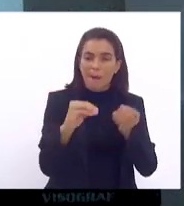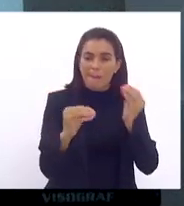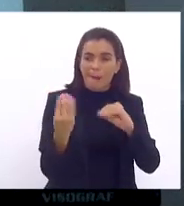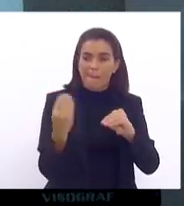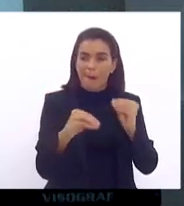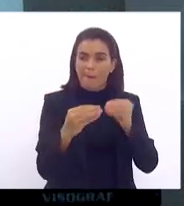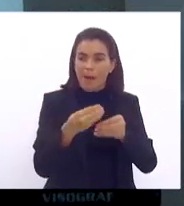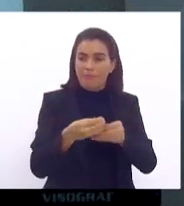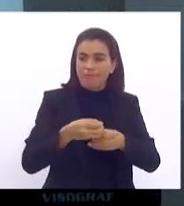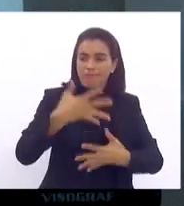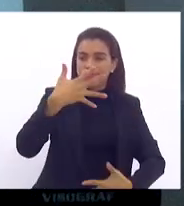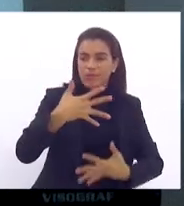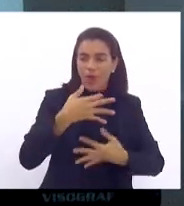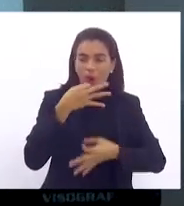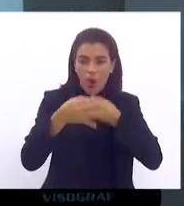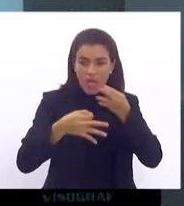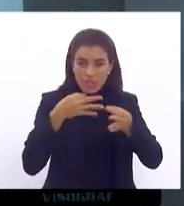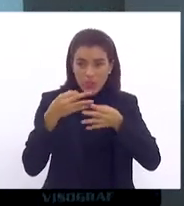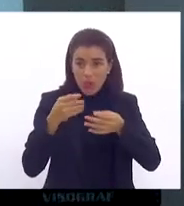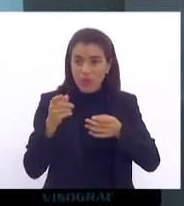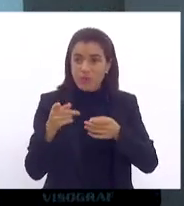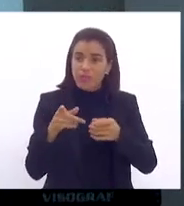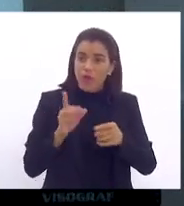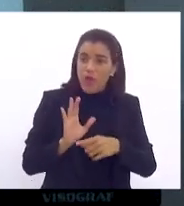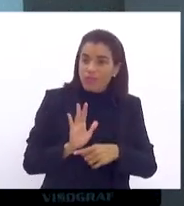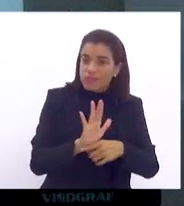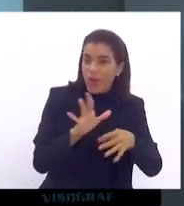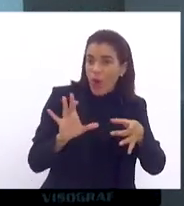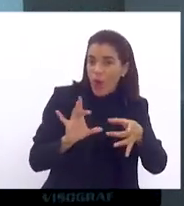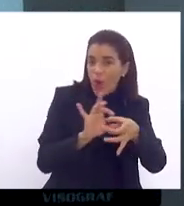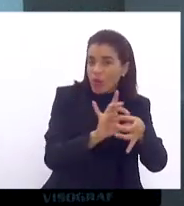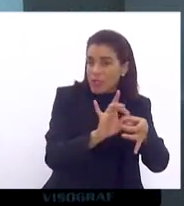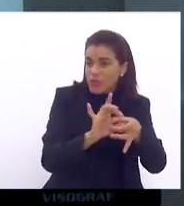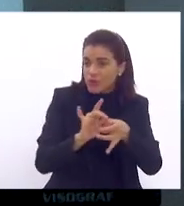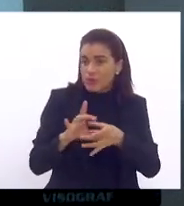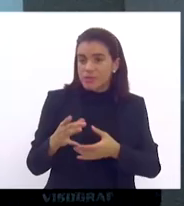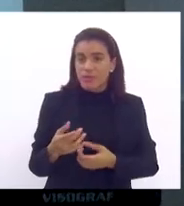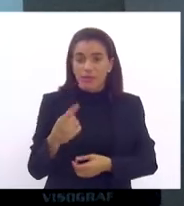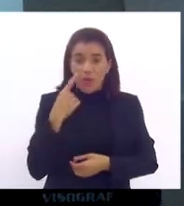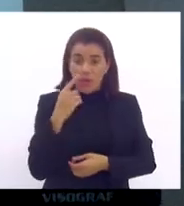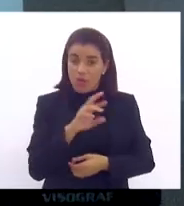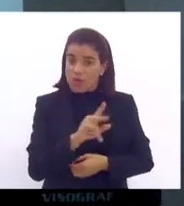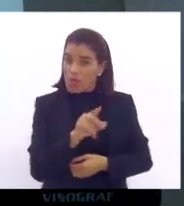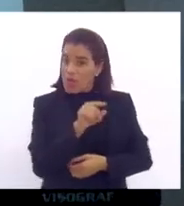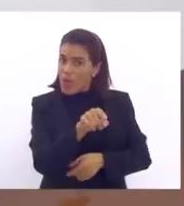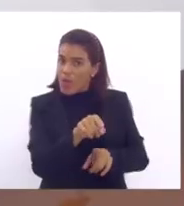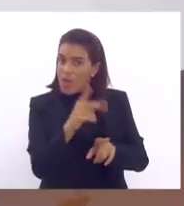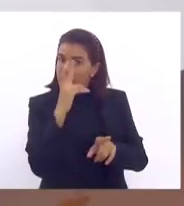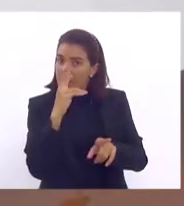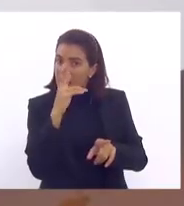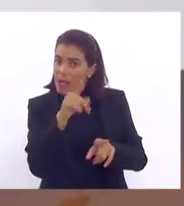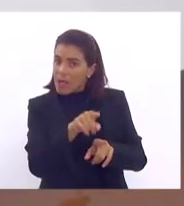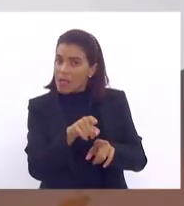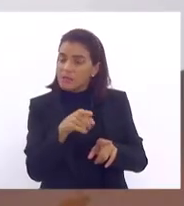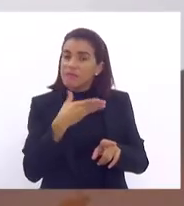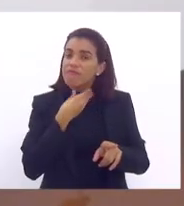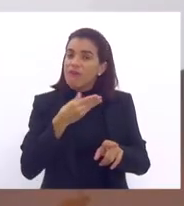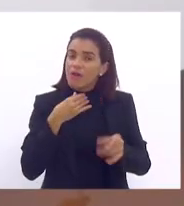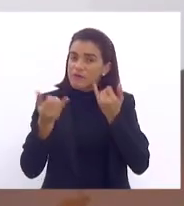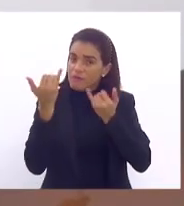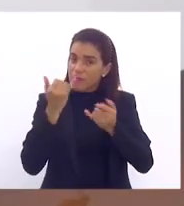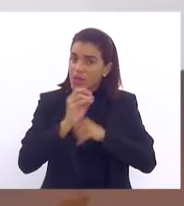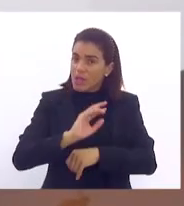contextualizações correções né contextualizar Para sinalizar que olhe Não É bem aquilo que tá sendo colocado na mensagem